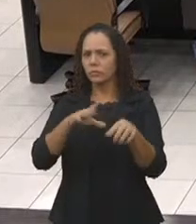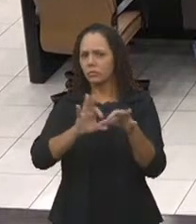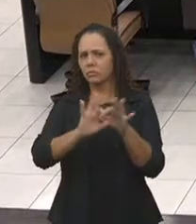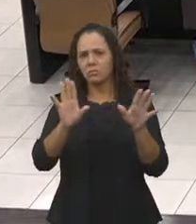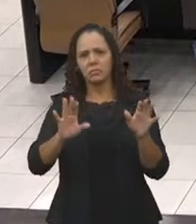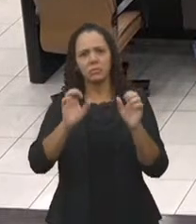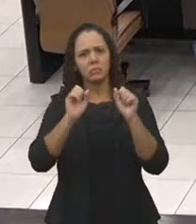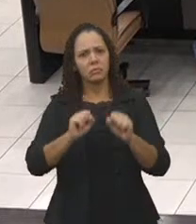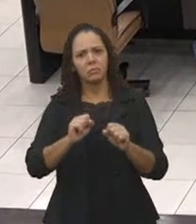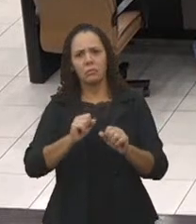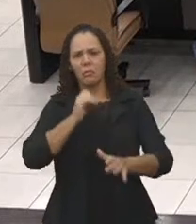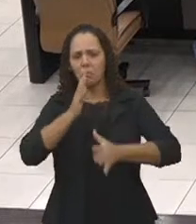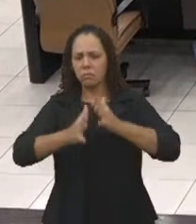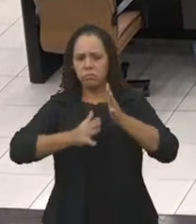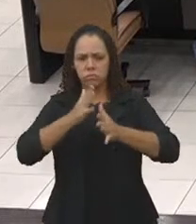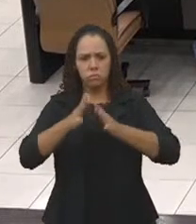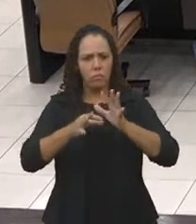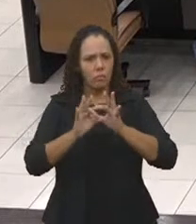10 minutos.